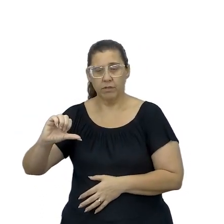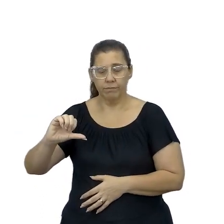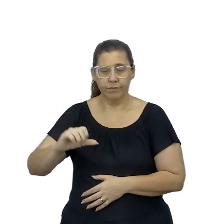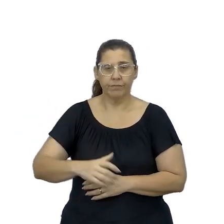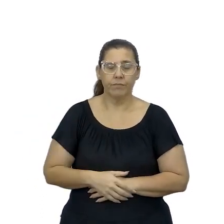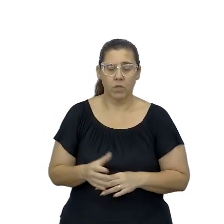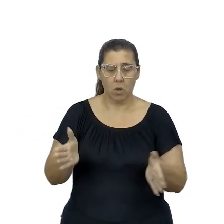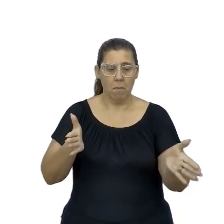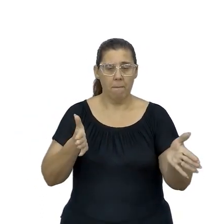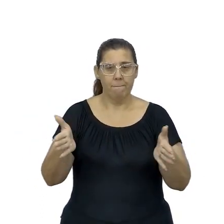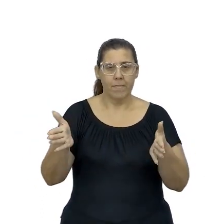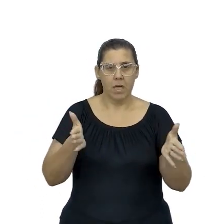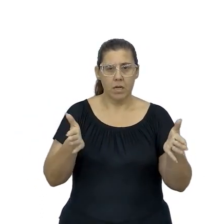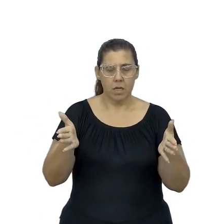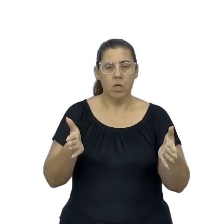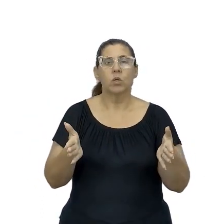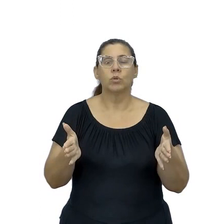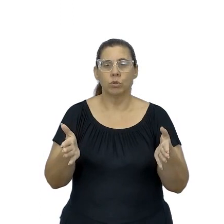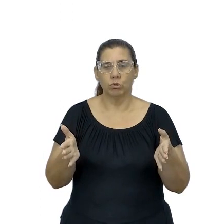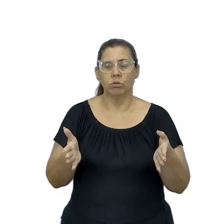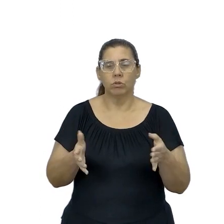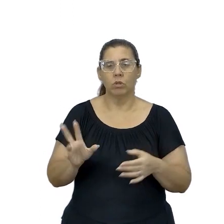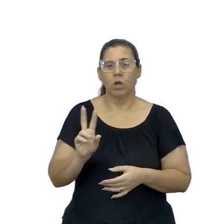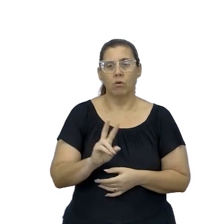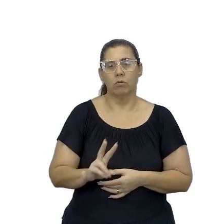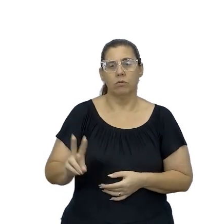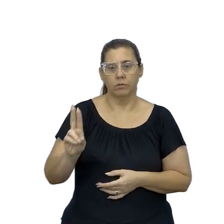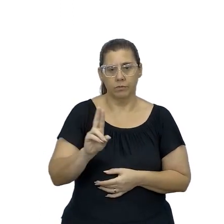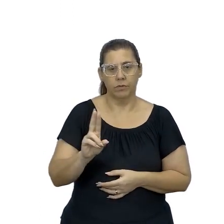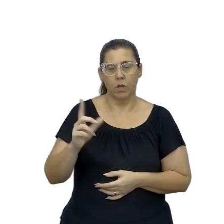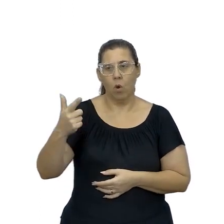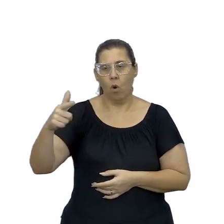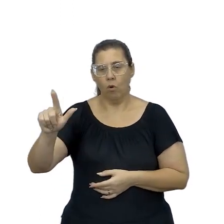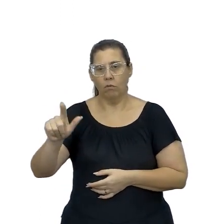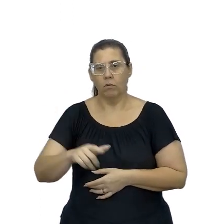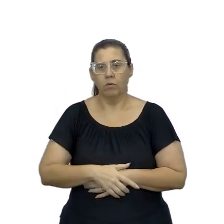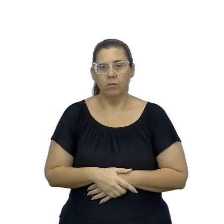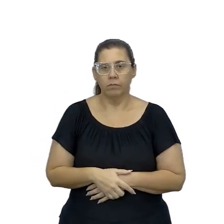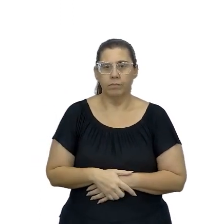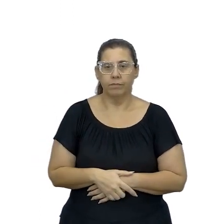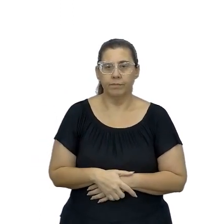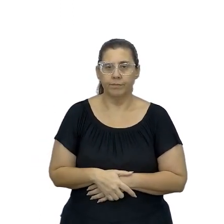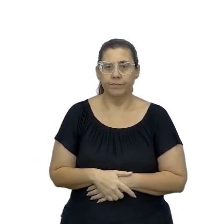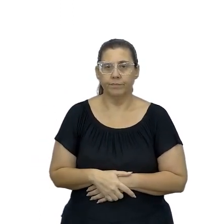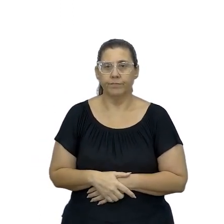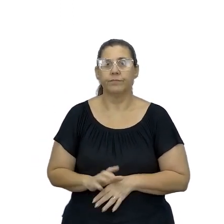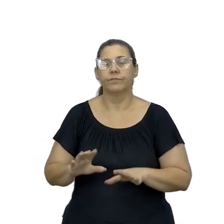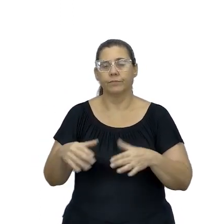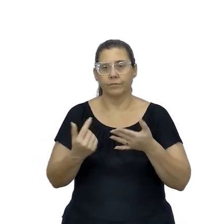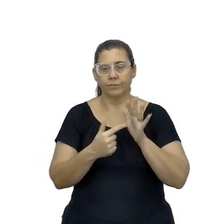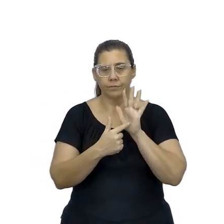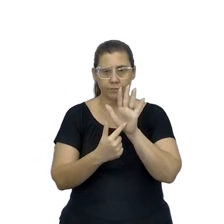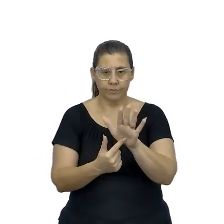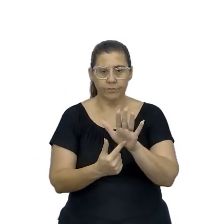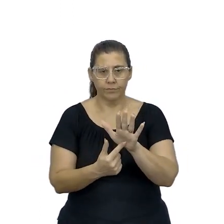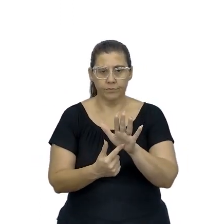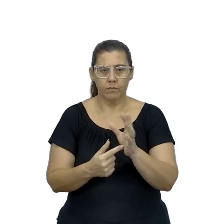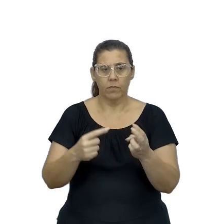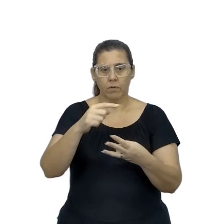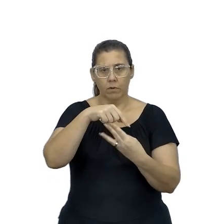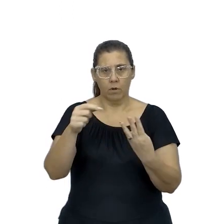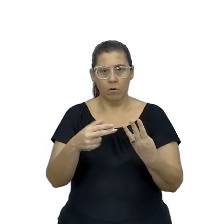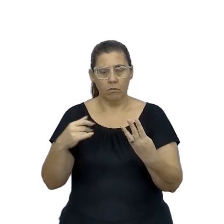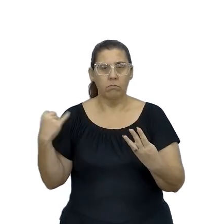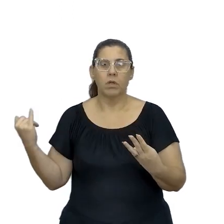1979, um período que ele esteve na Universidade de Oxford, tá bem? Então, vamos trazer aqui alguns pontos que aí nesse